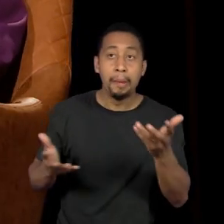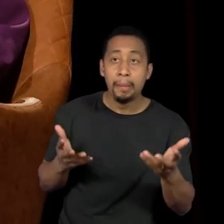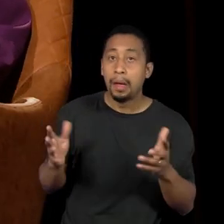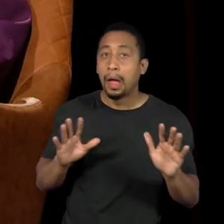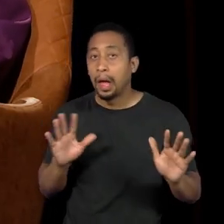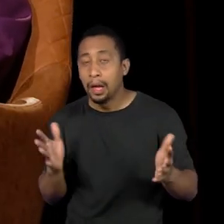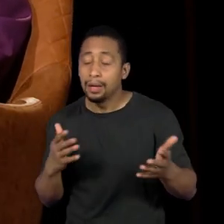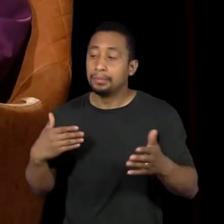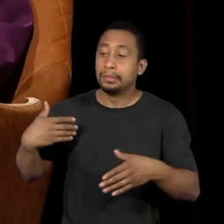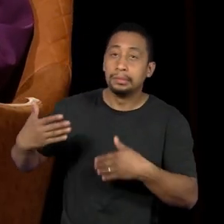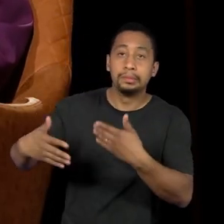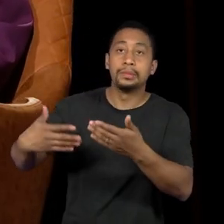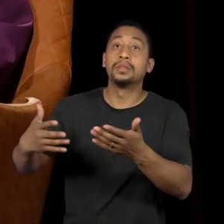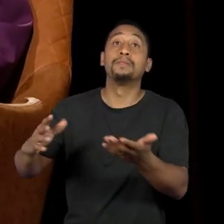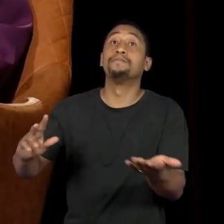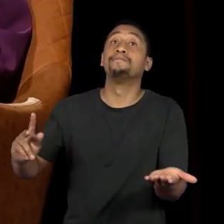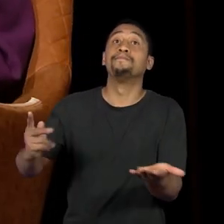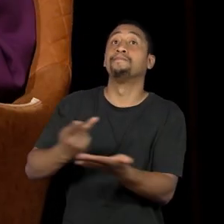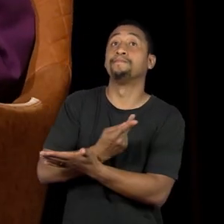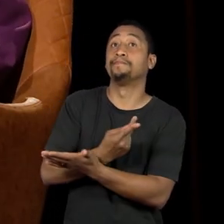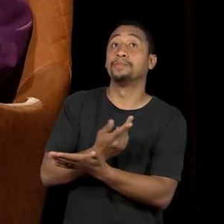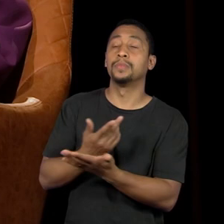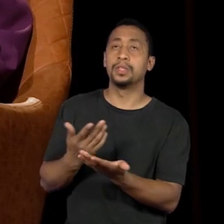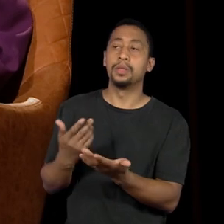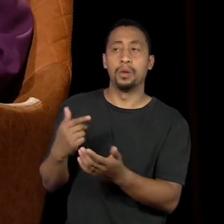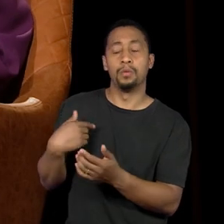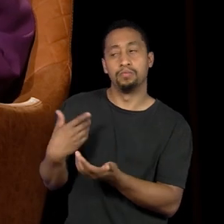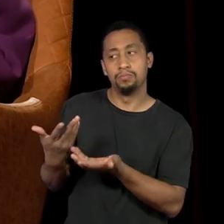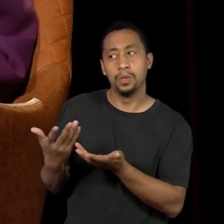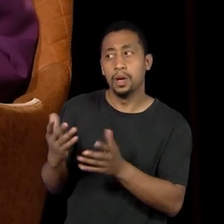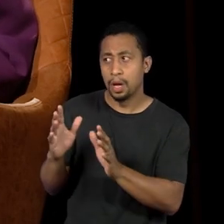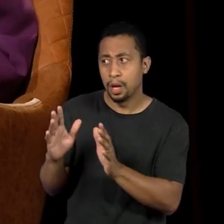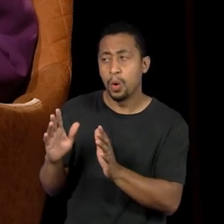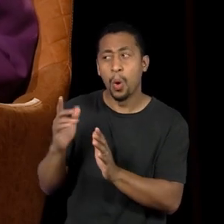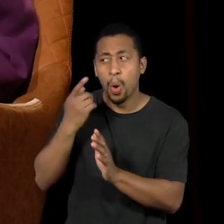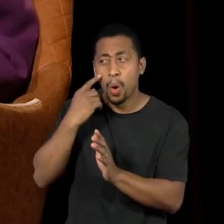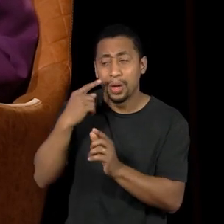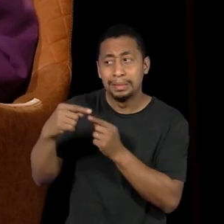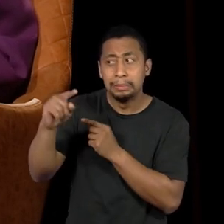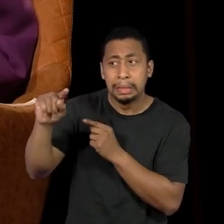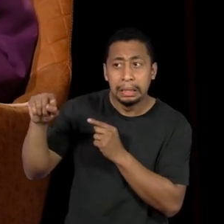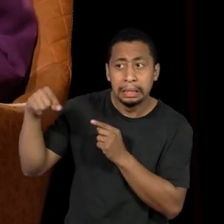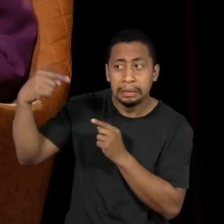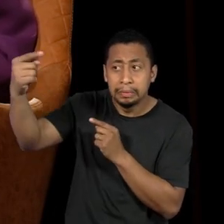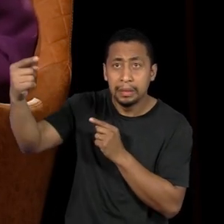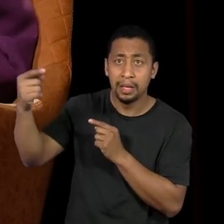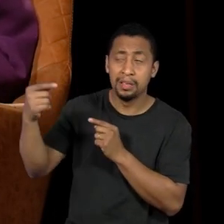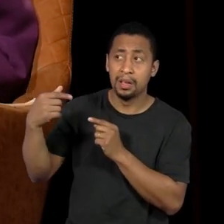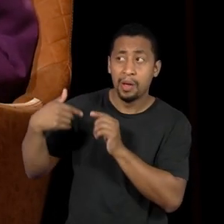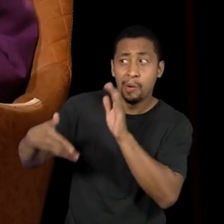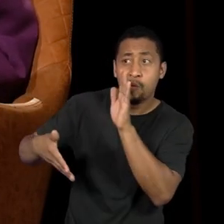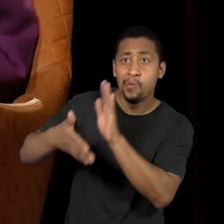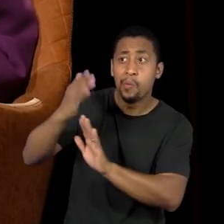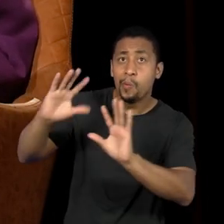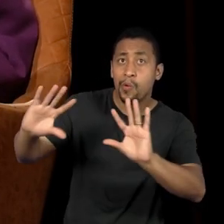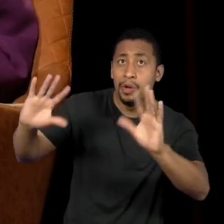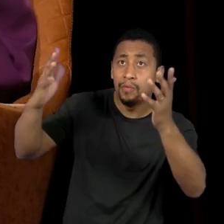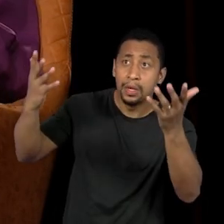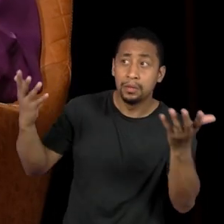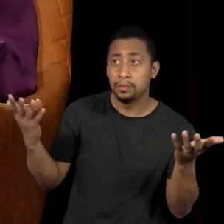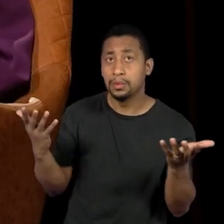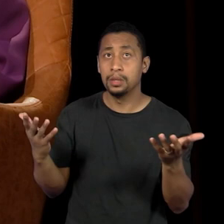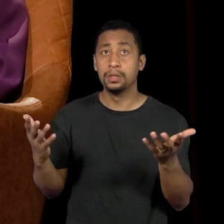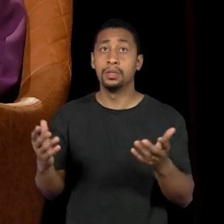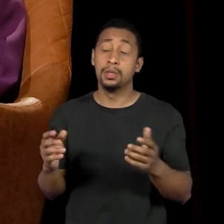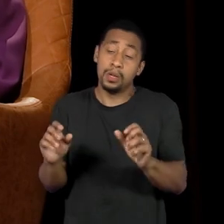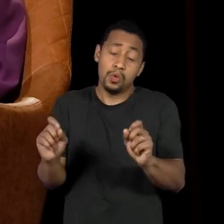Passou-se o tempo. Eu falei, olha, está na hora. Semana que vem eu tenho de embarcar para Copenhague, na Dinamarca. Ele disse,